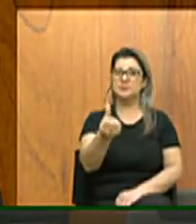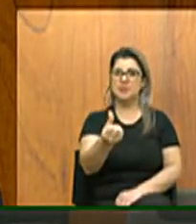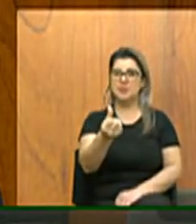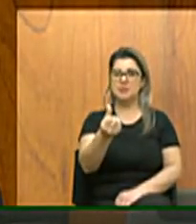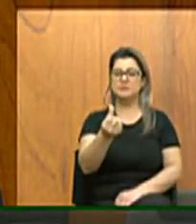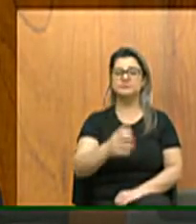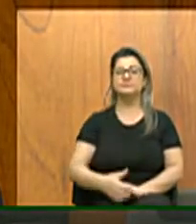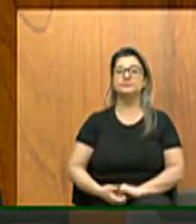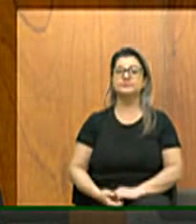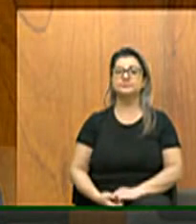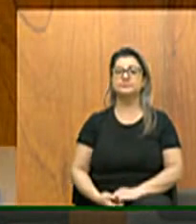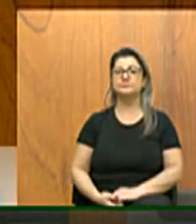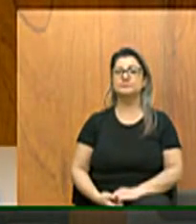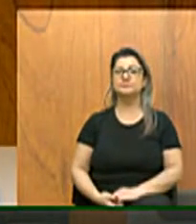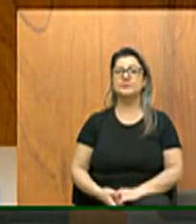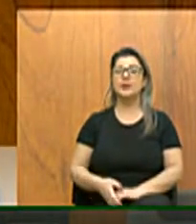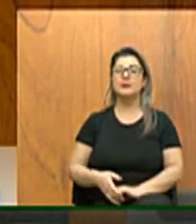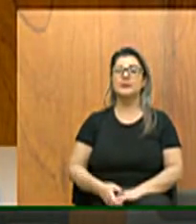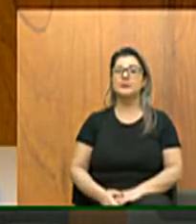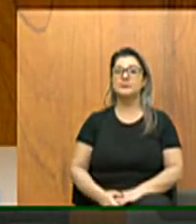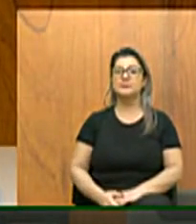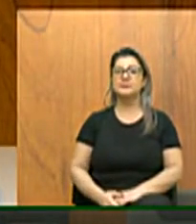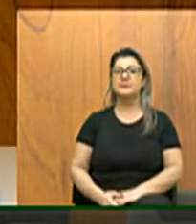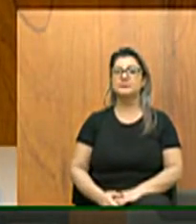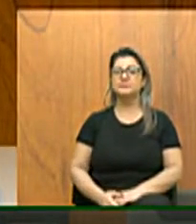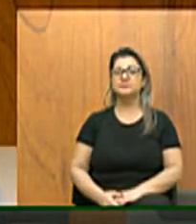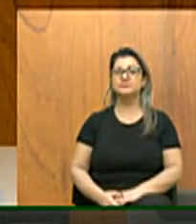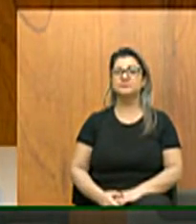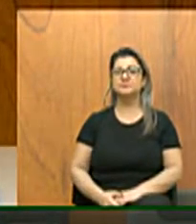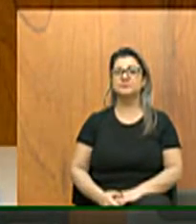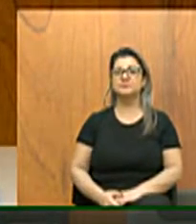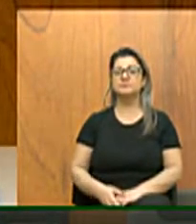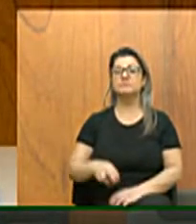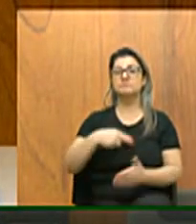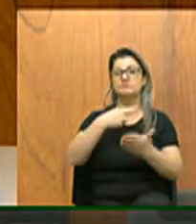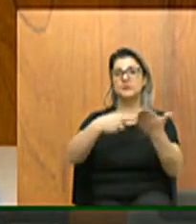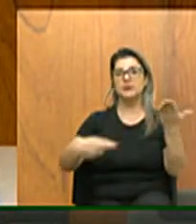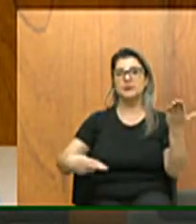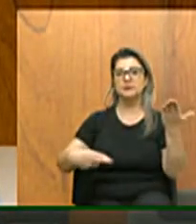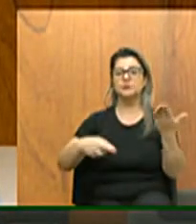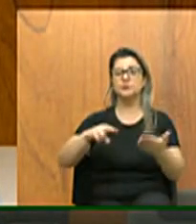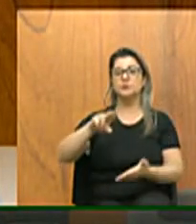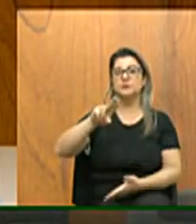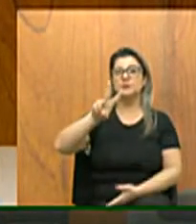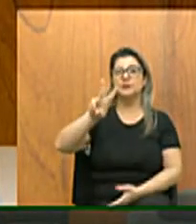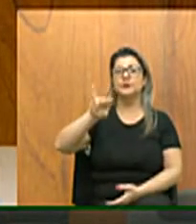favorável da Comissão de Constituição e Justiça, tendo como relator o deputado Luiz Henrique Viana.